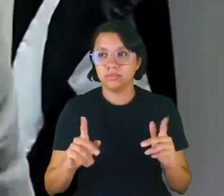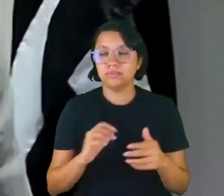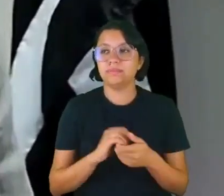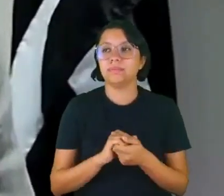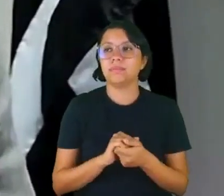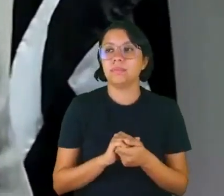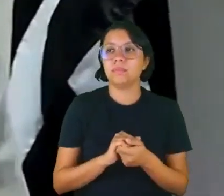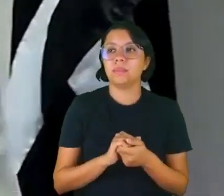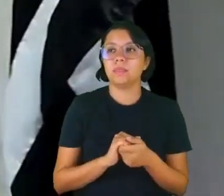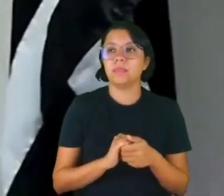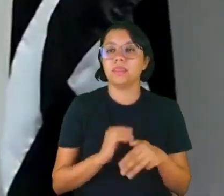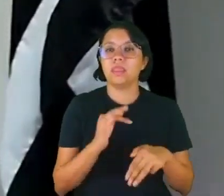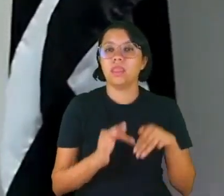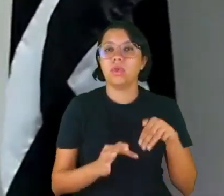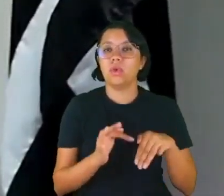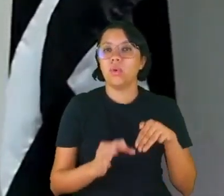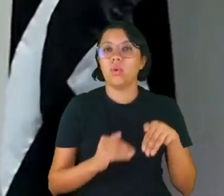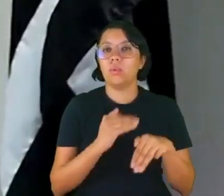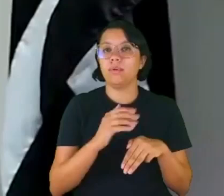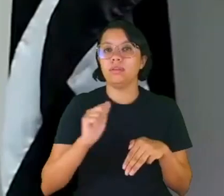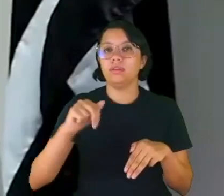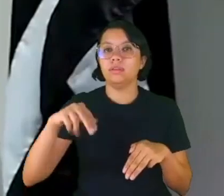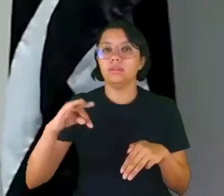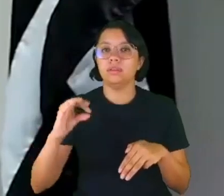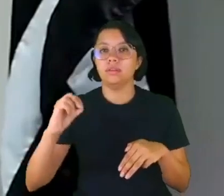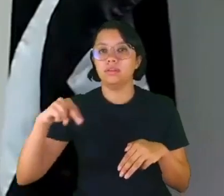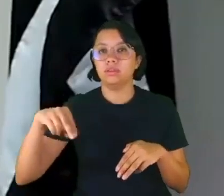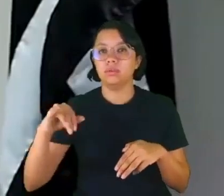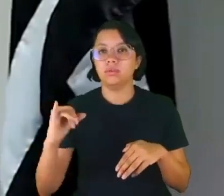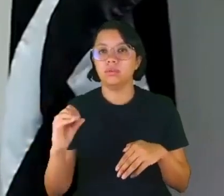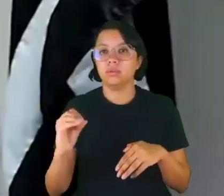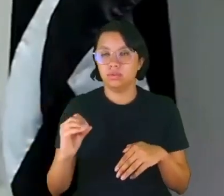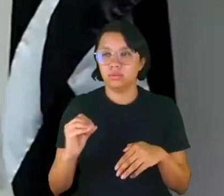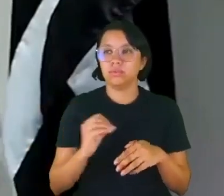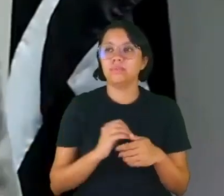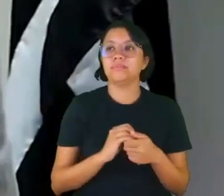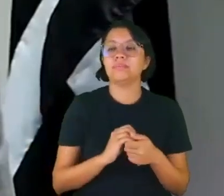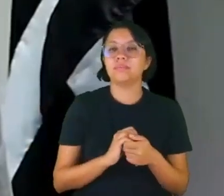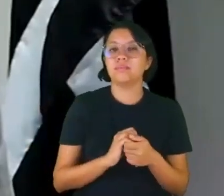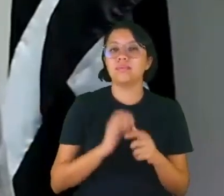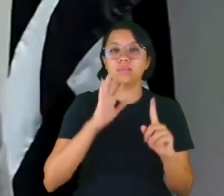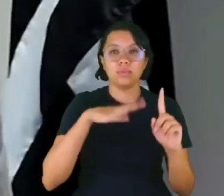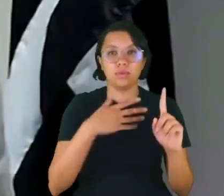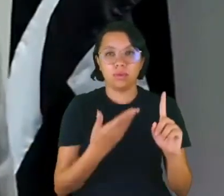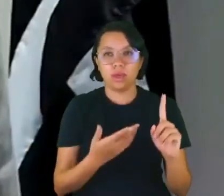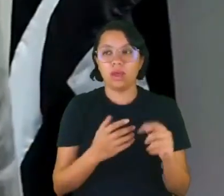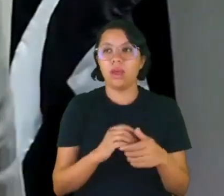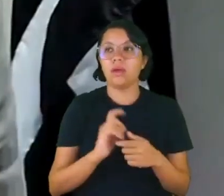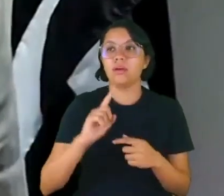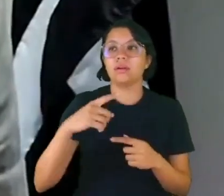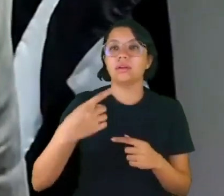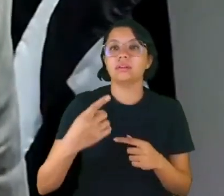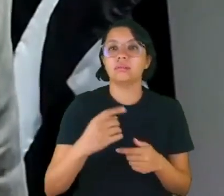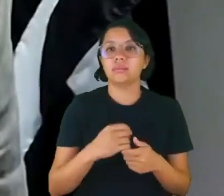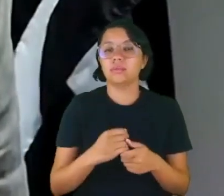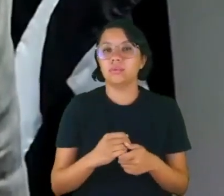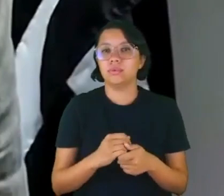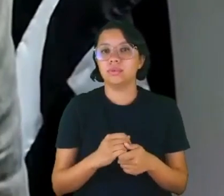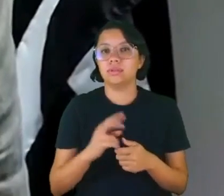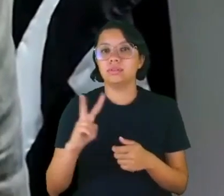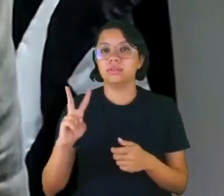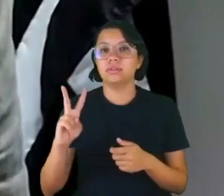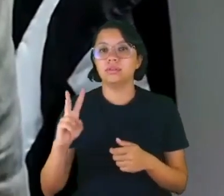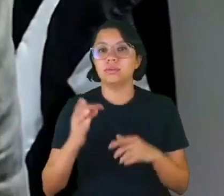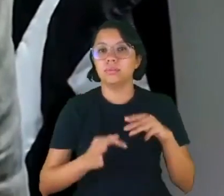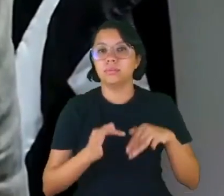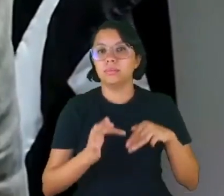homenagens, e depois veio o ministro Vilas Boas Cueva, um técnico perfeito. Esses planos